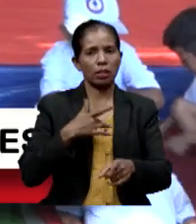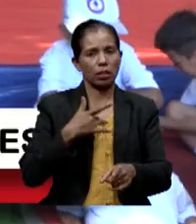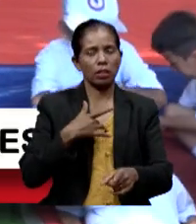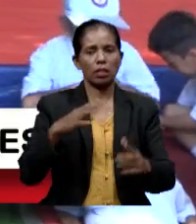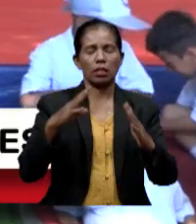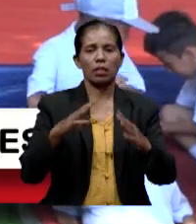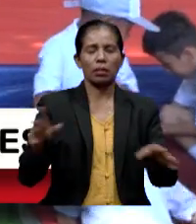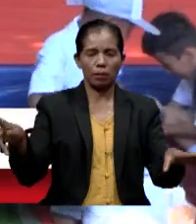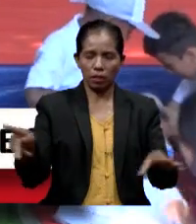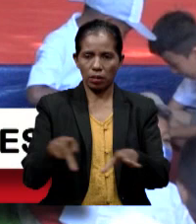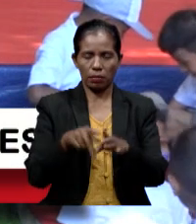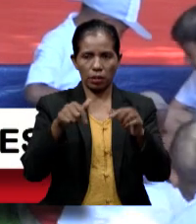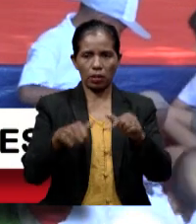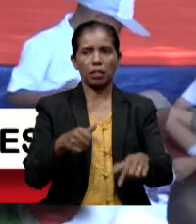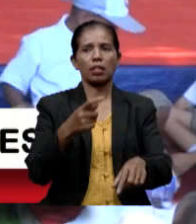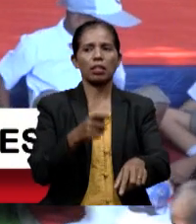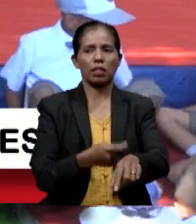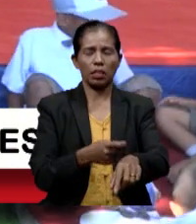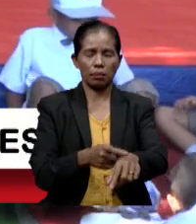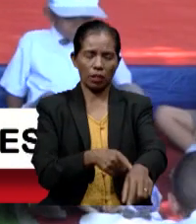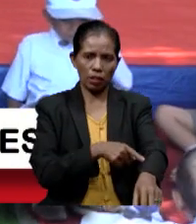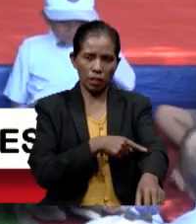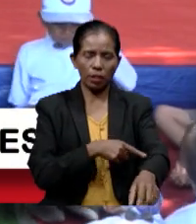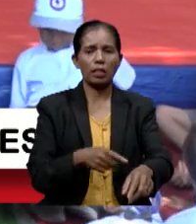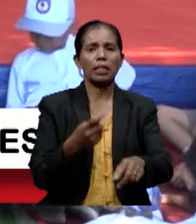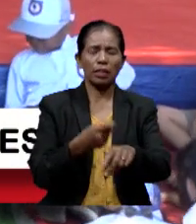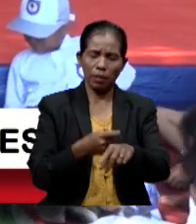a presença da NE, mas que tempo muito limitado,